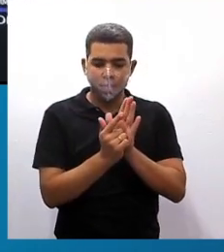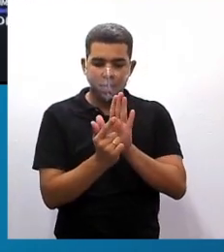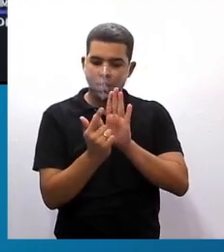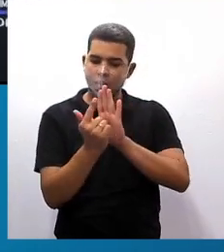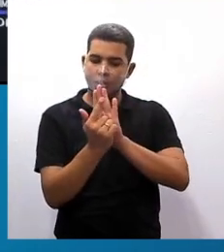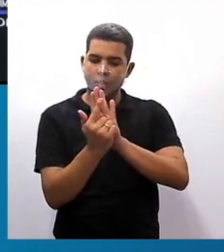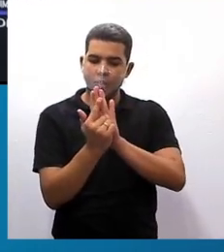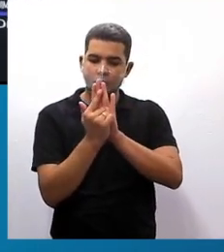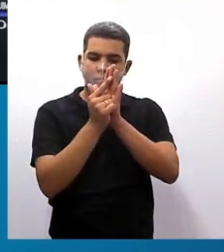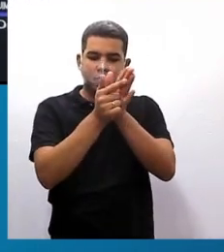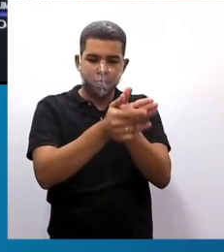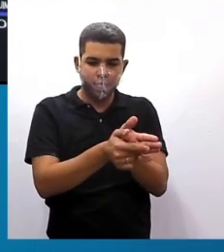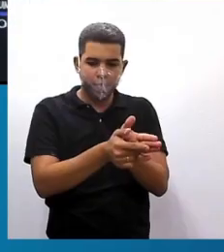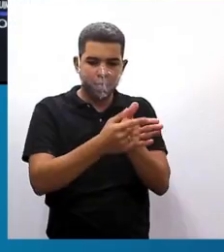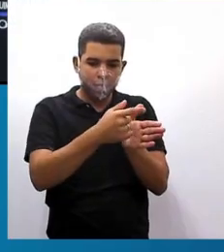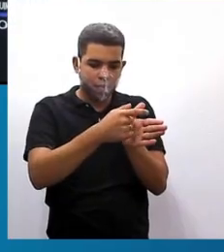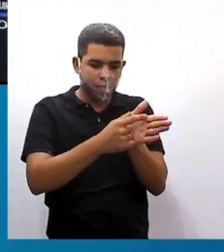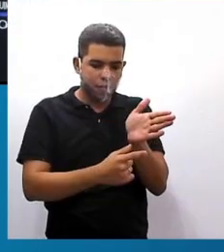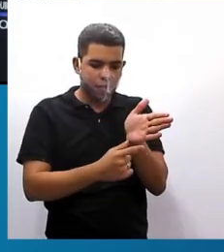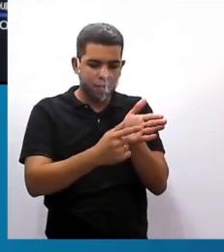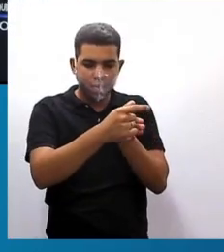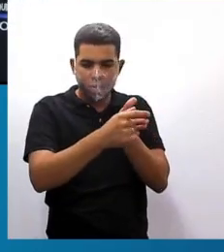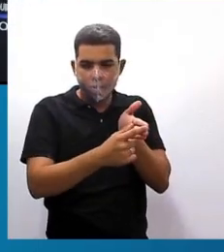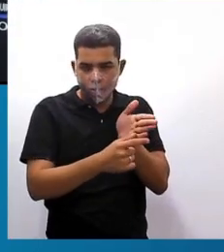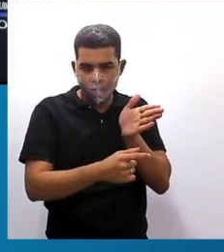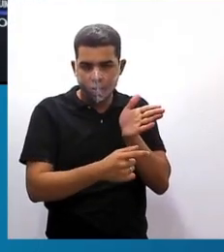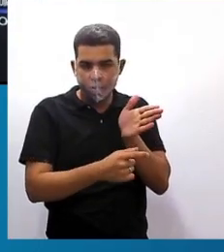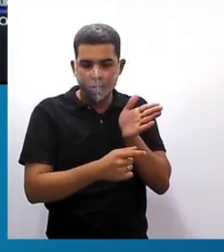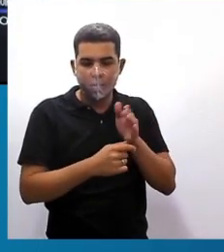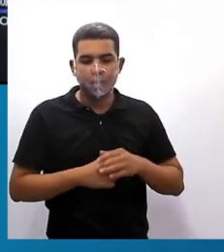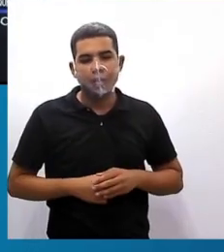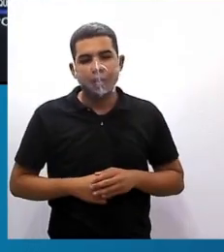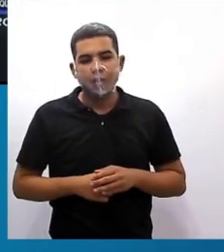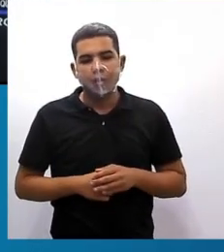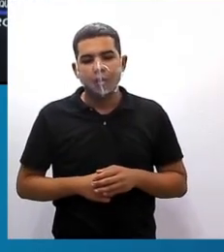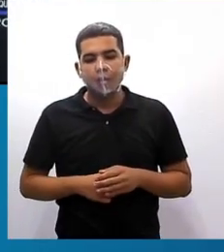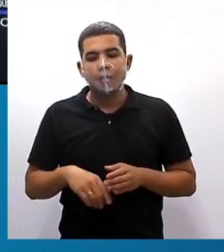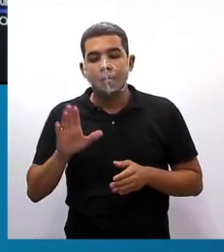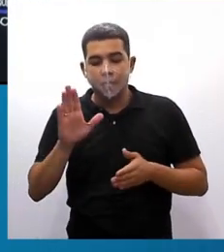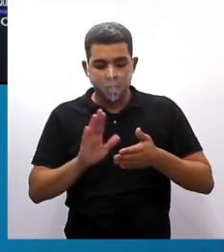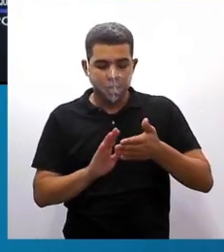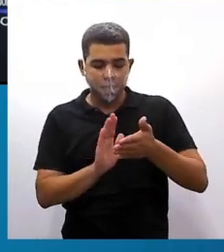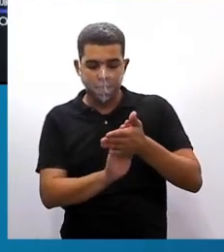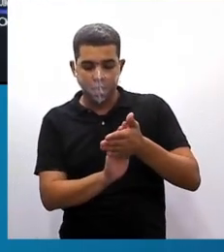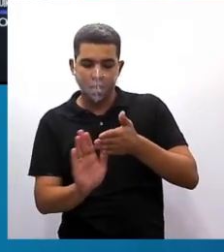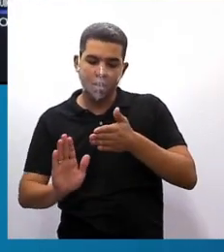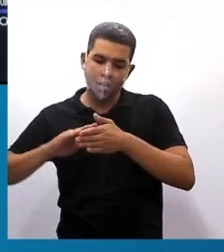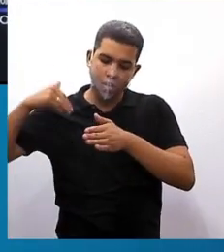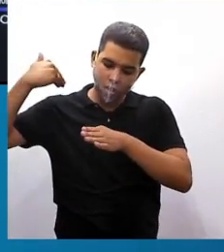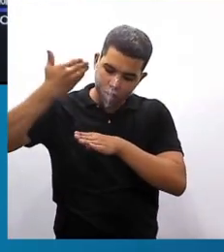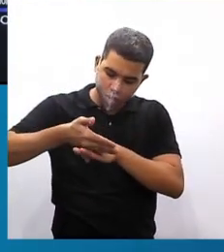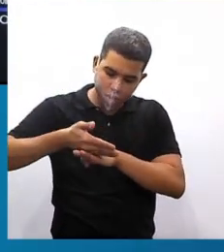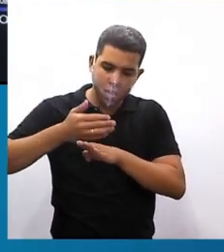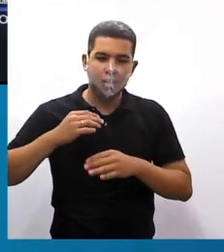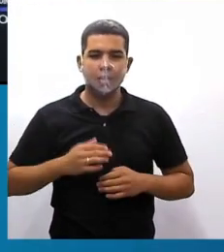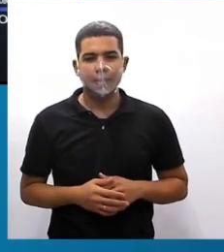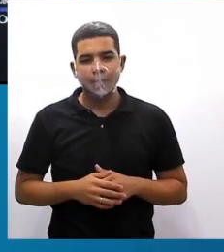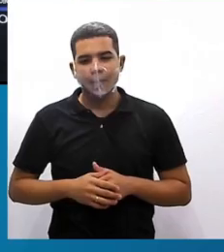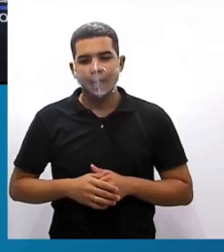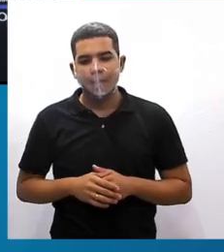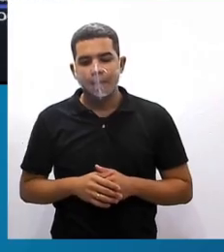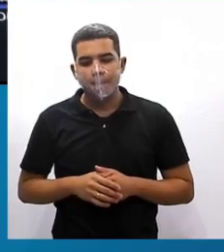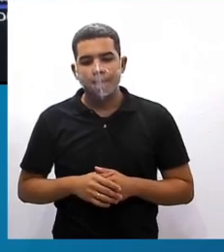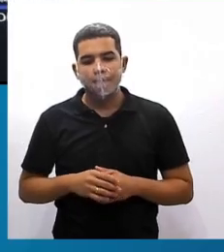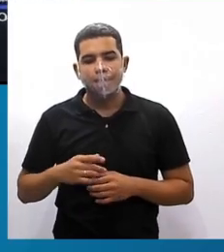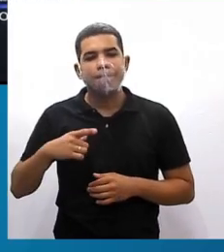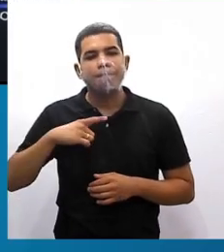para imprimir, nesse formato aí. Beleza. Só que vai ser frente e verso. Então, vai ser a continuidade da página